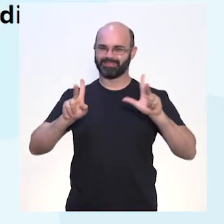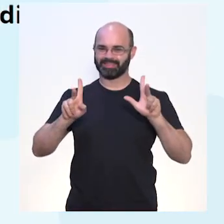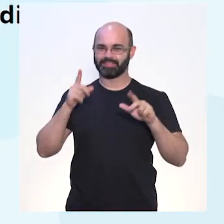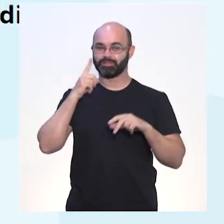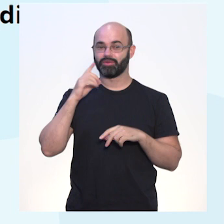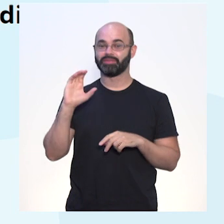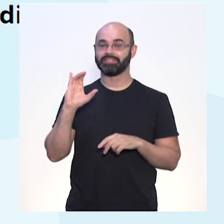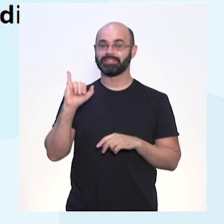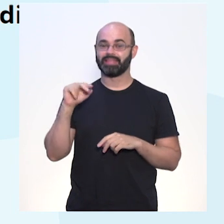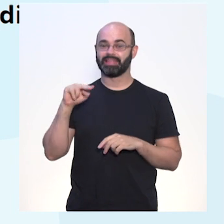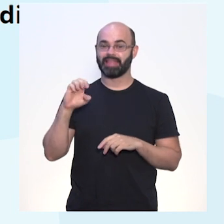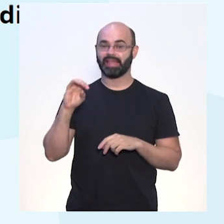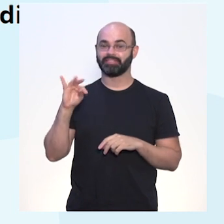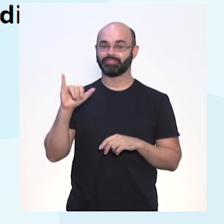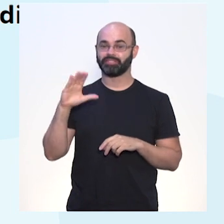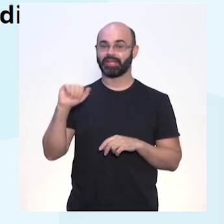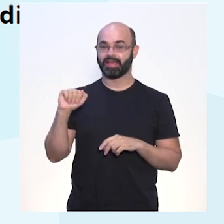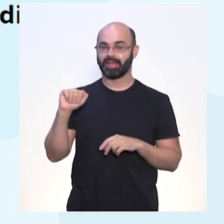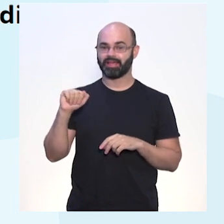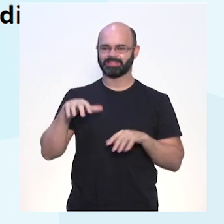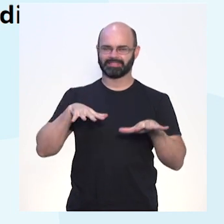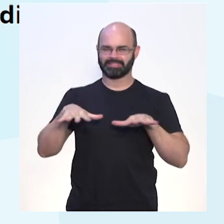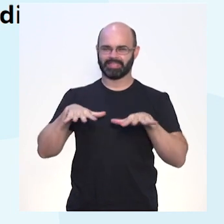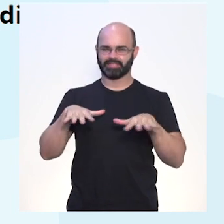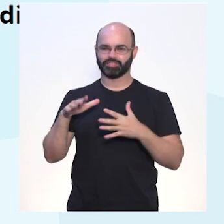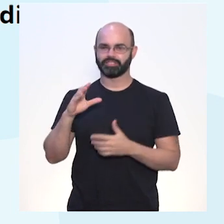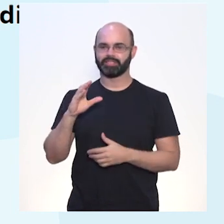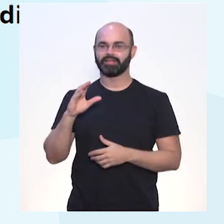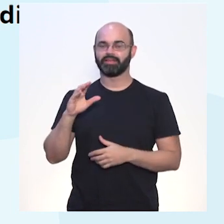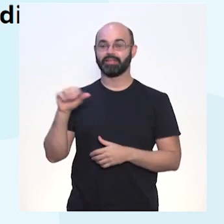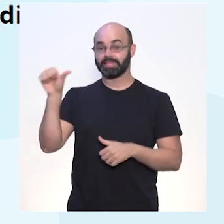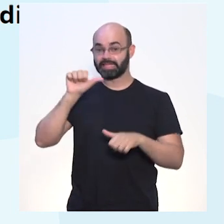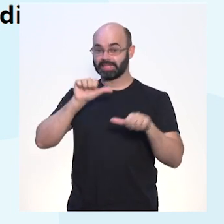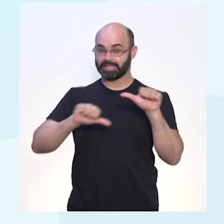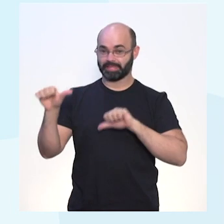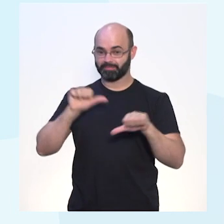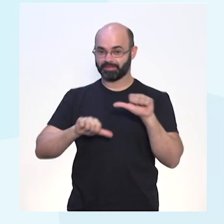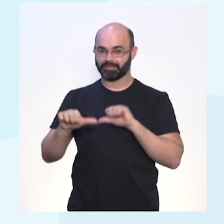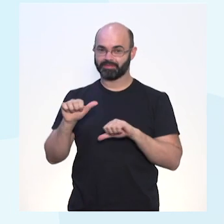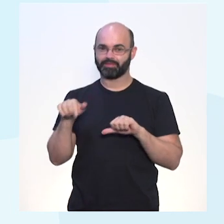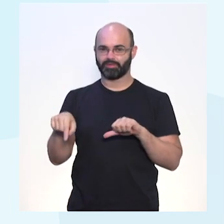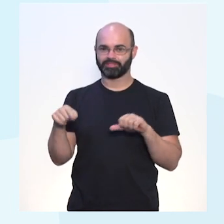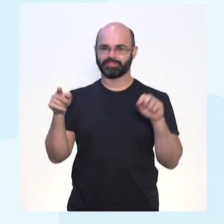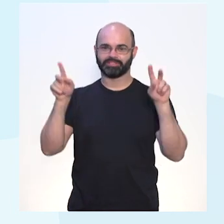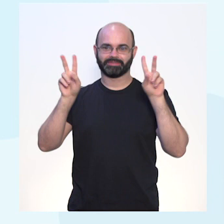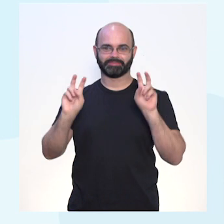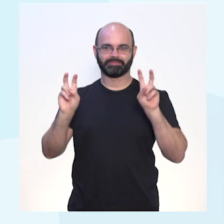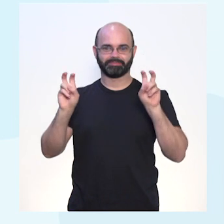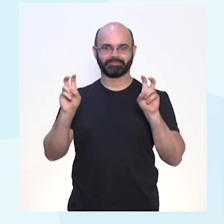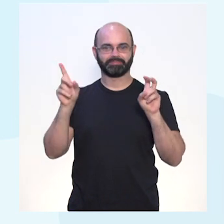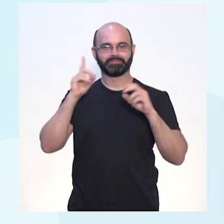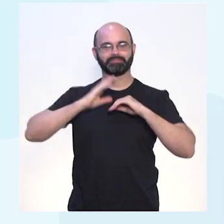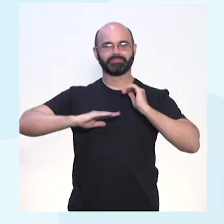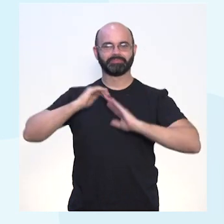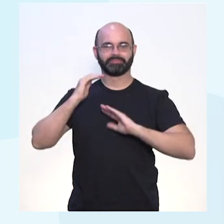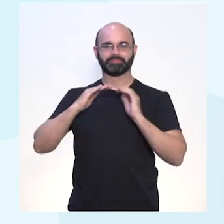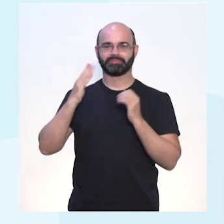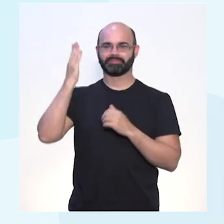Cinética Química. Esse é o assunto da aula e esse assunto da aula está relacionado com essa habilidade